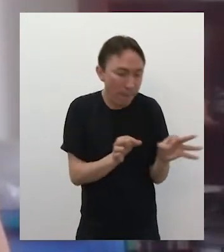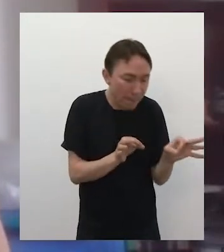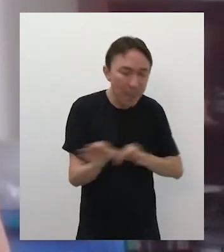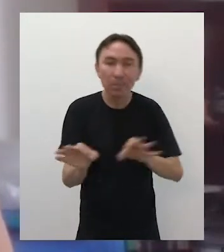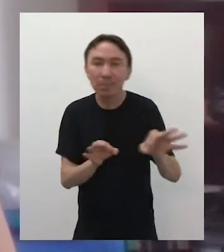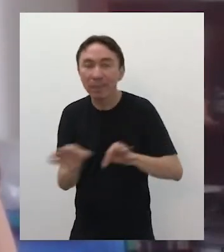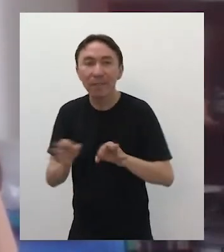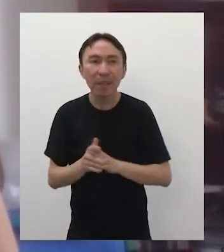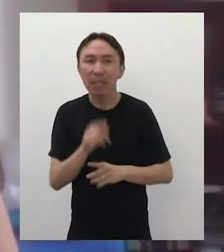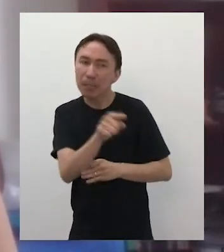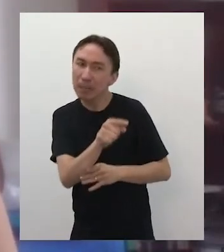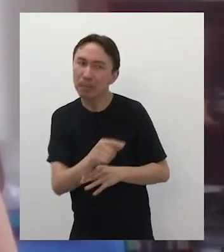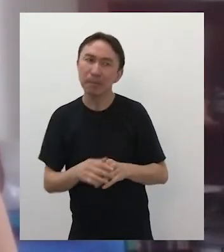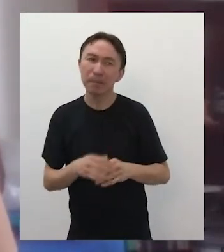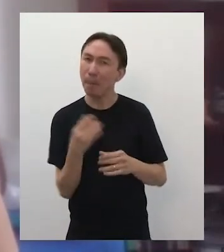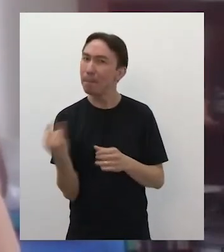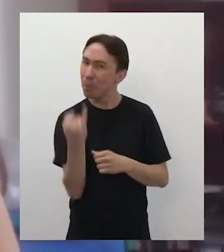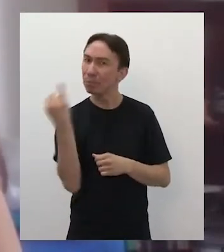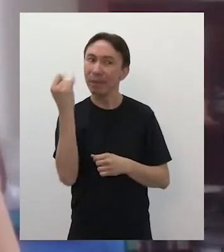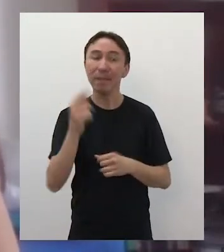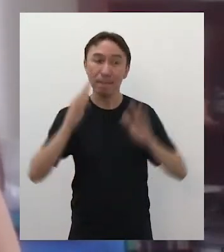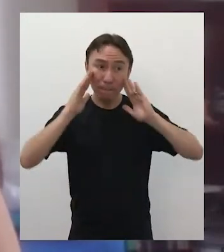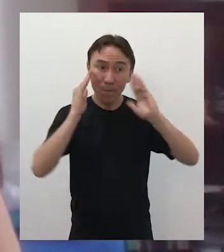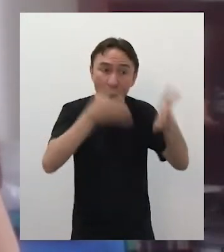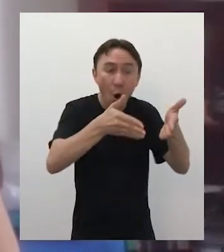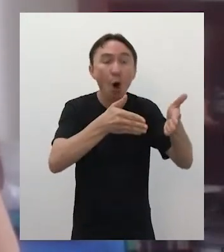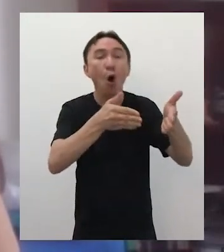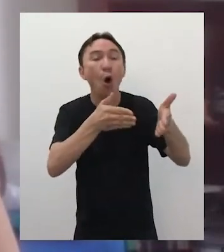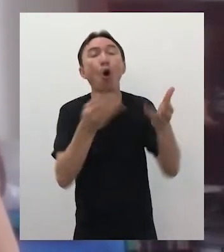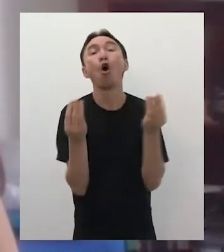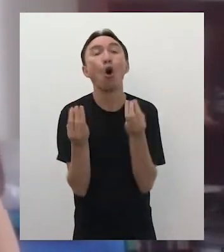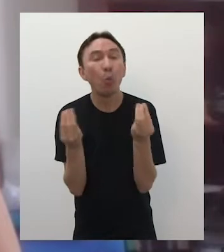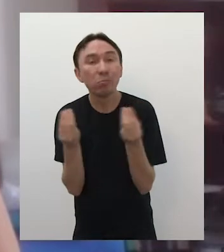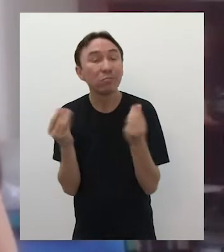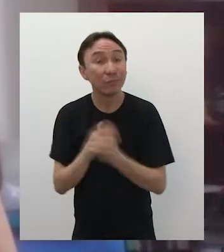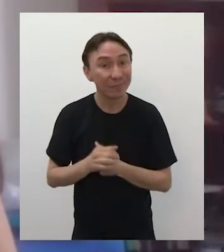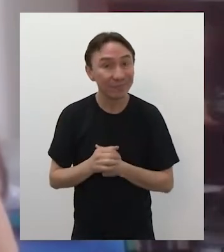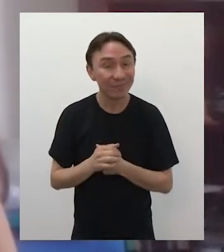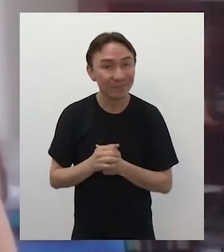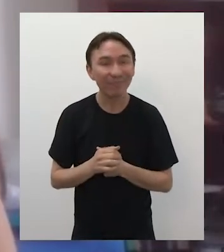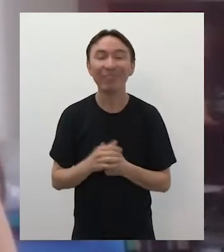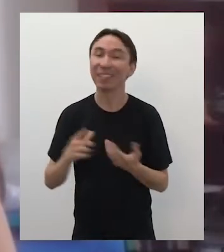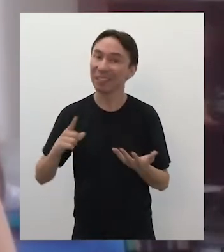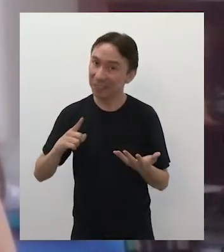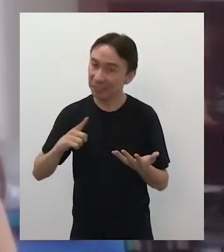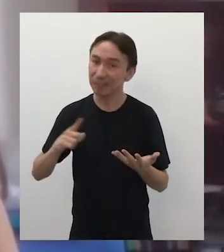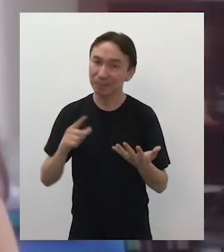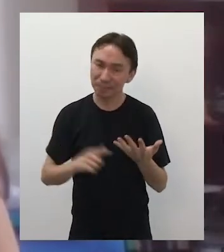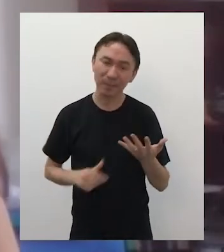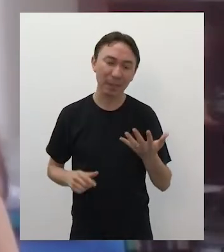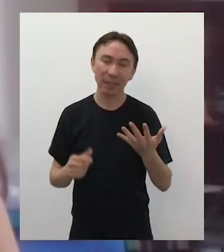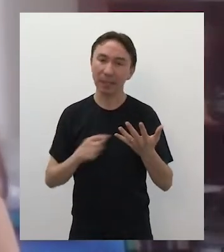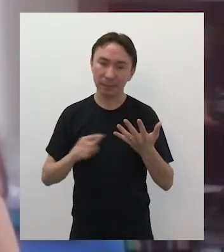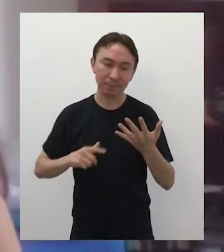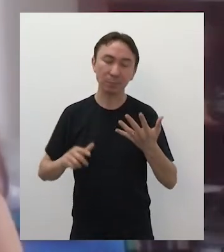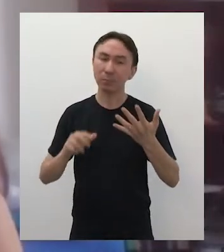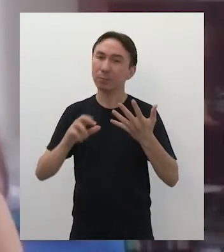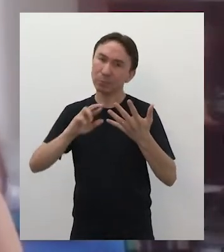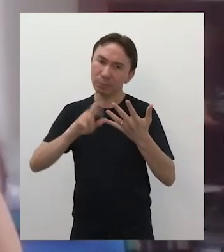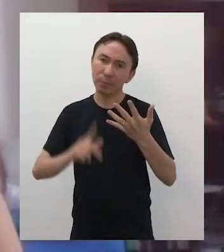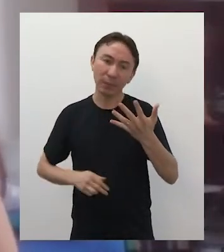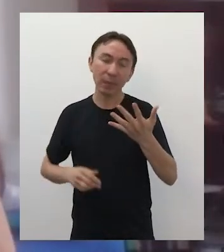a forma como a gente gerencia o nosso tempo, como a gente gerencia as nossas tarefas, as nossas atividades, como que a gente